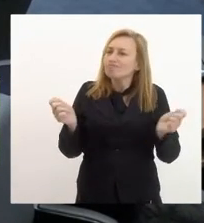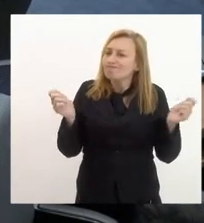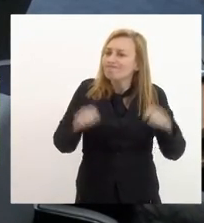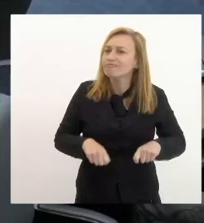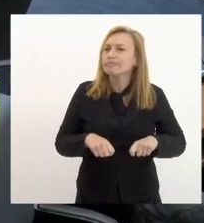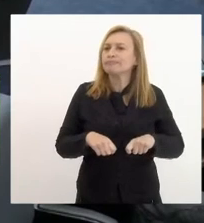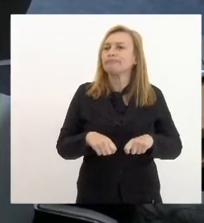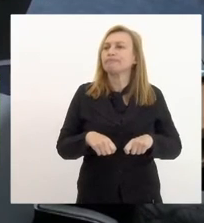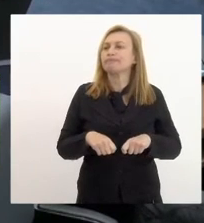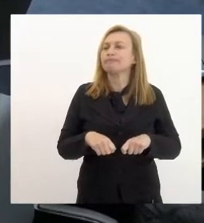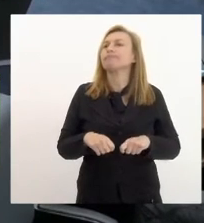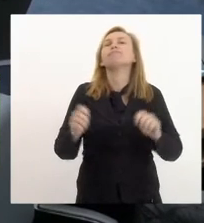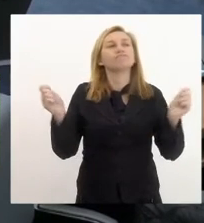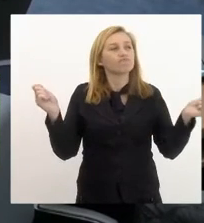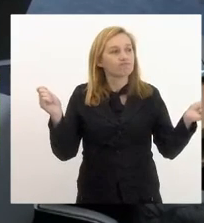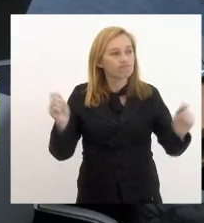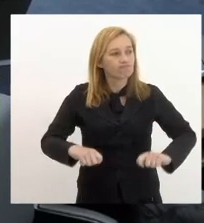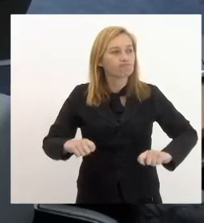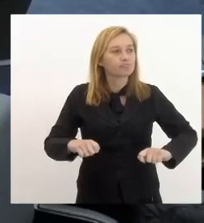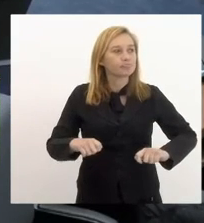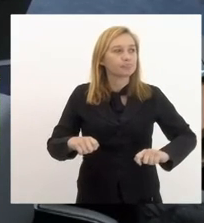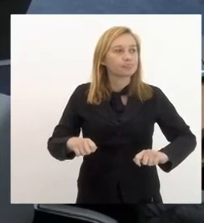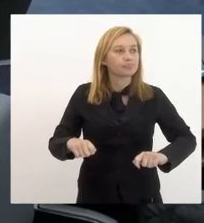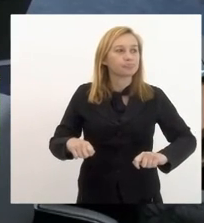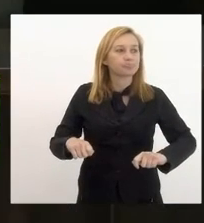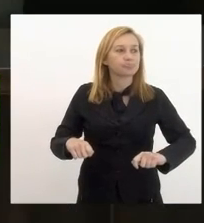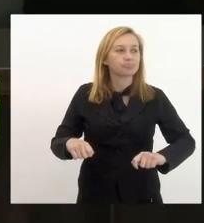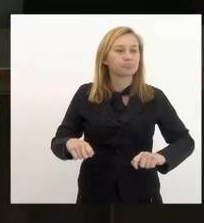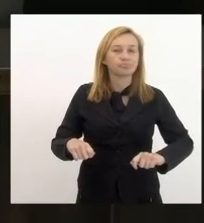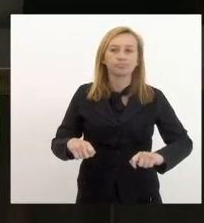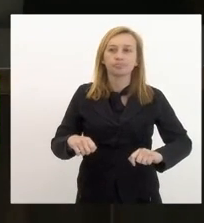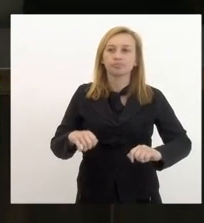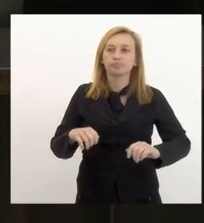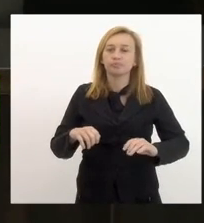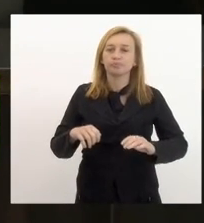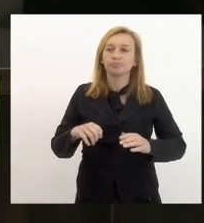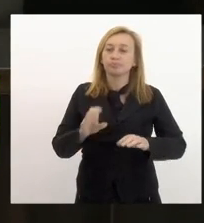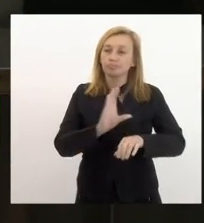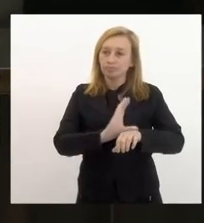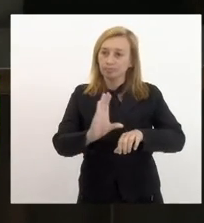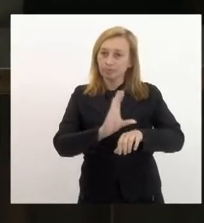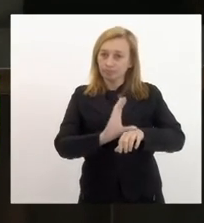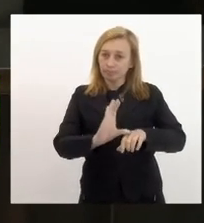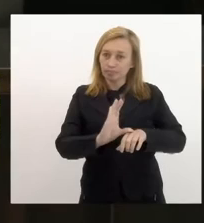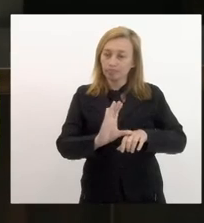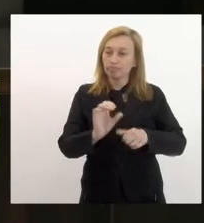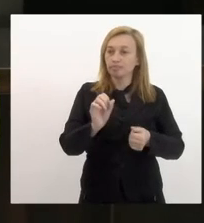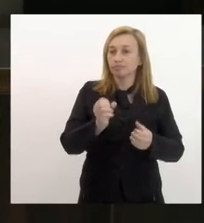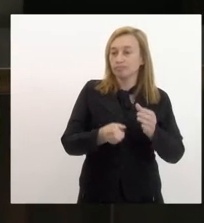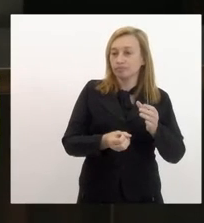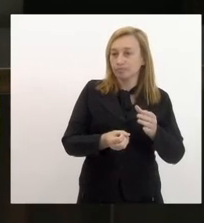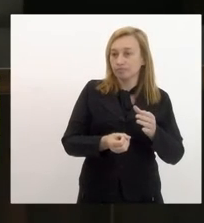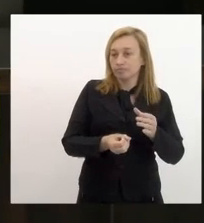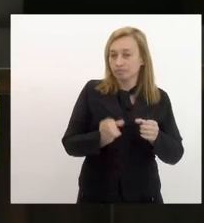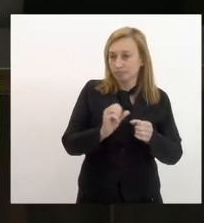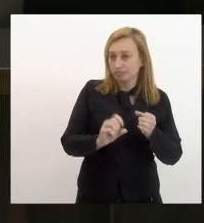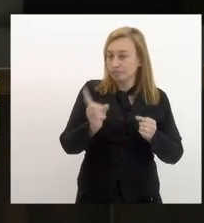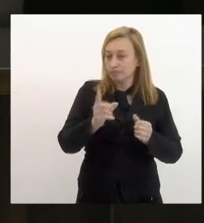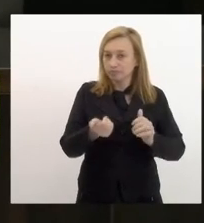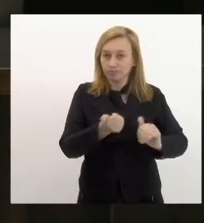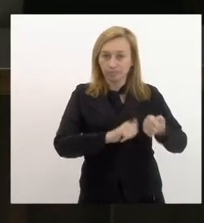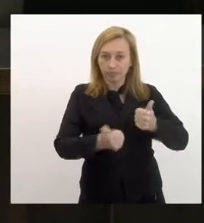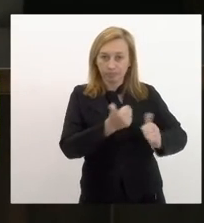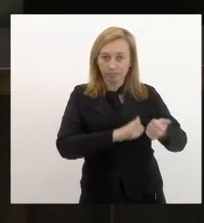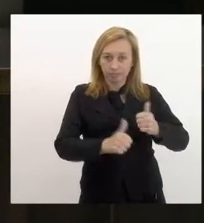capacitação capacitação se mede por cursos feitos e não por avaliações